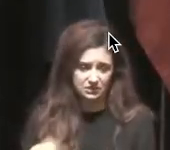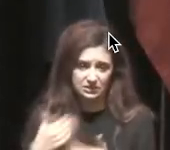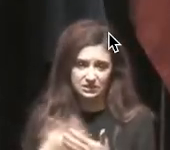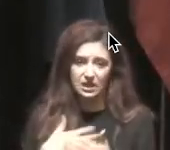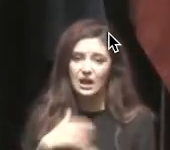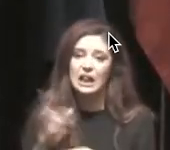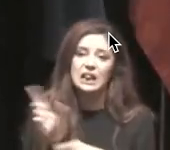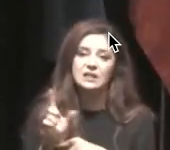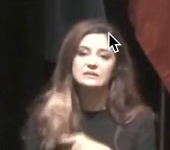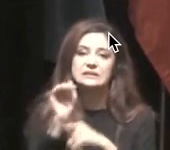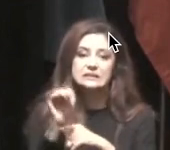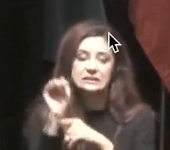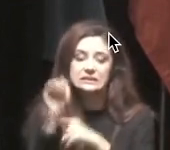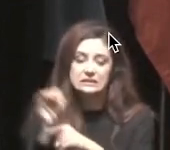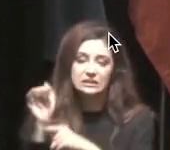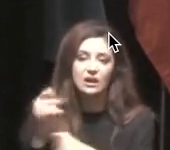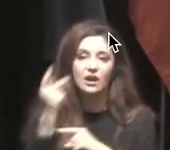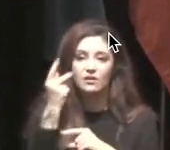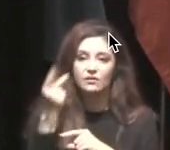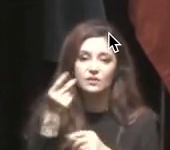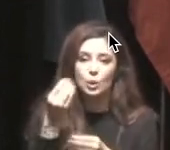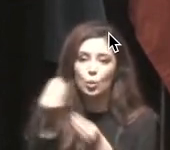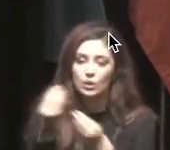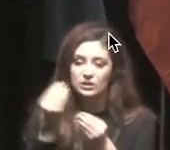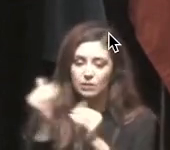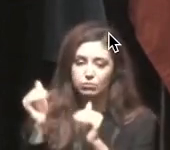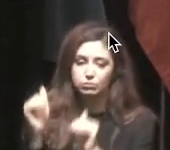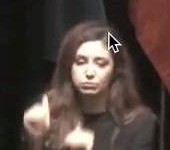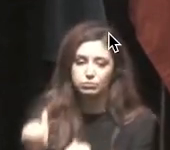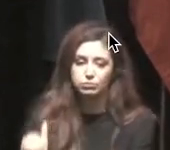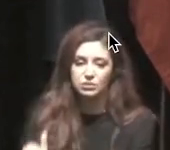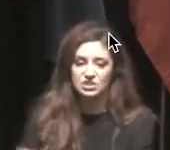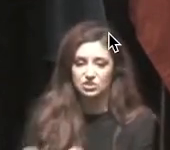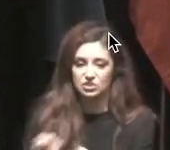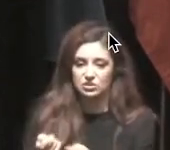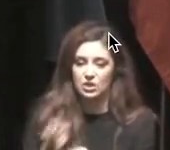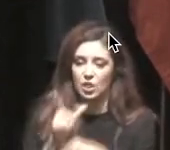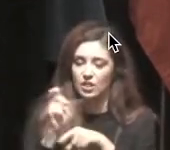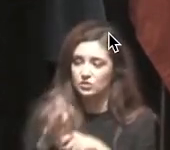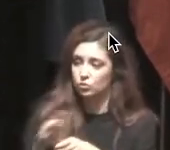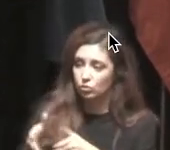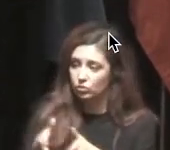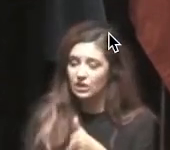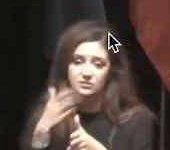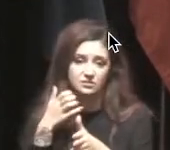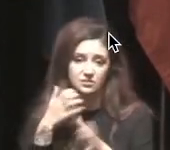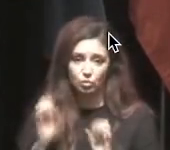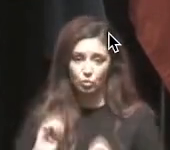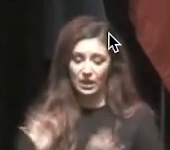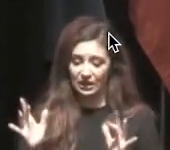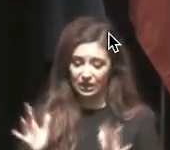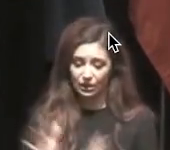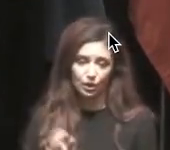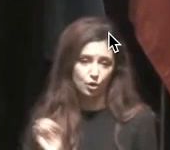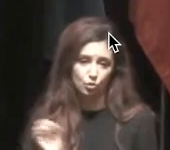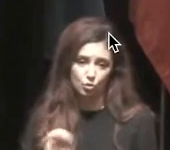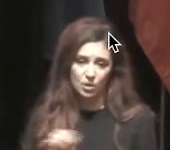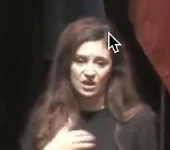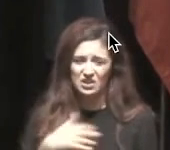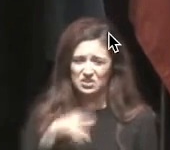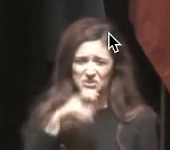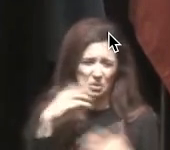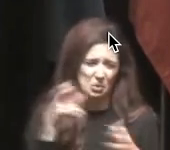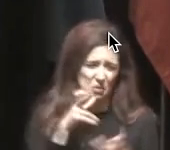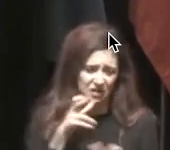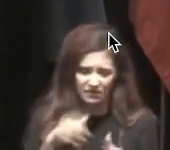alertou tantas vezes para a degradação da qualidade de vida dos municípios com uma gestão de resíduos sem rumo, sem prevenção e sem redução, com maus cheiros e